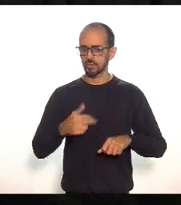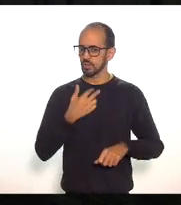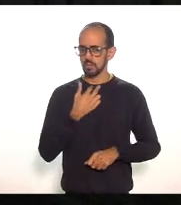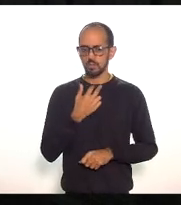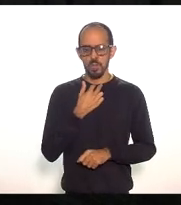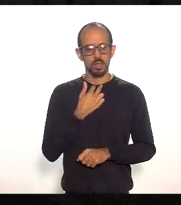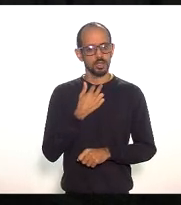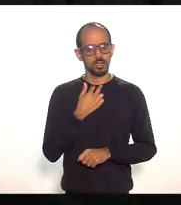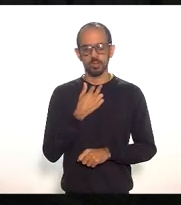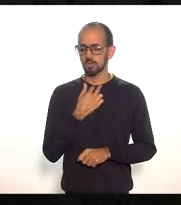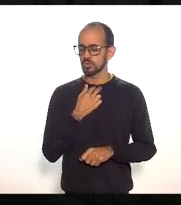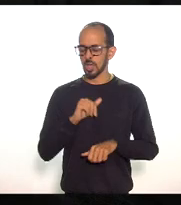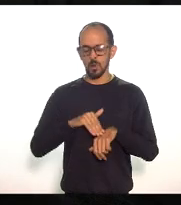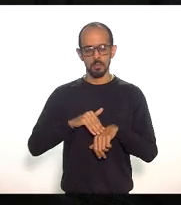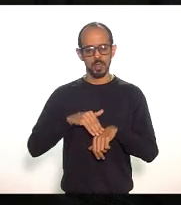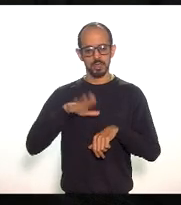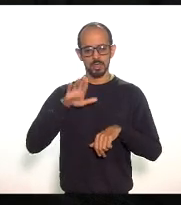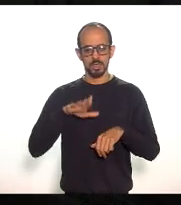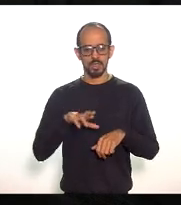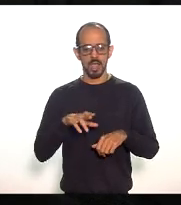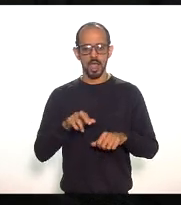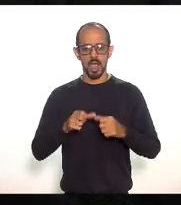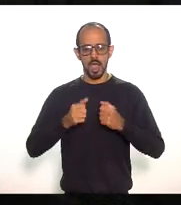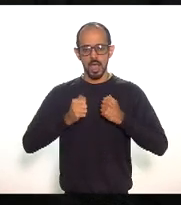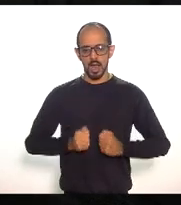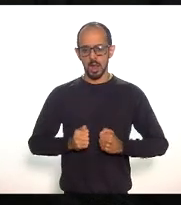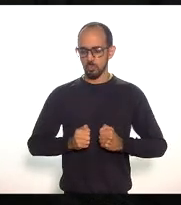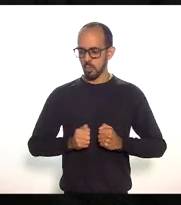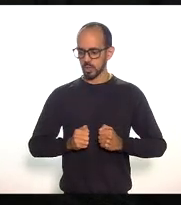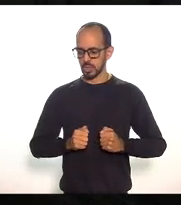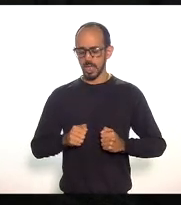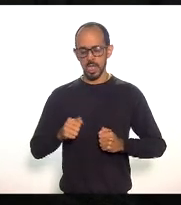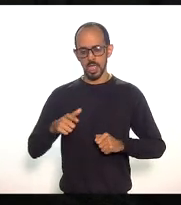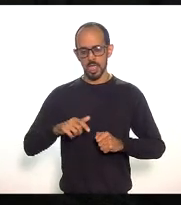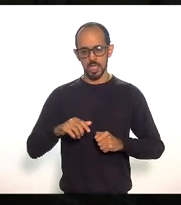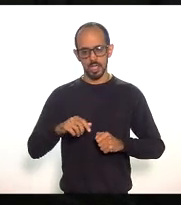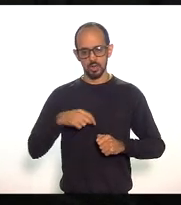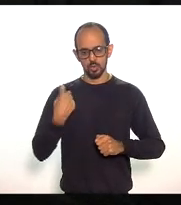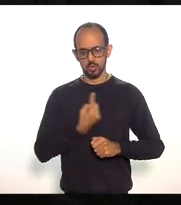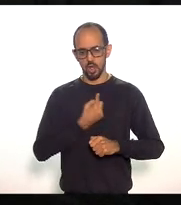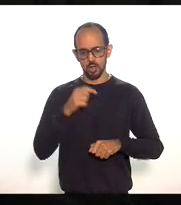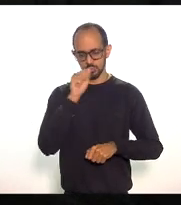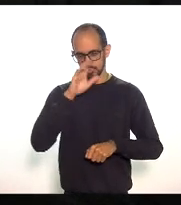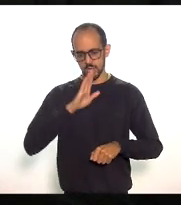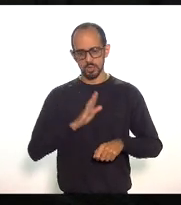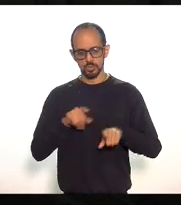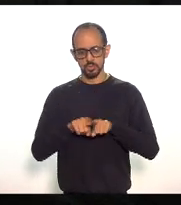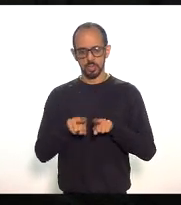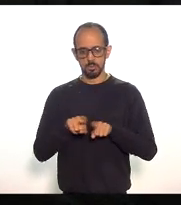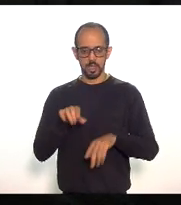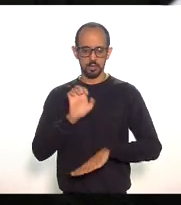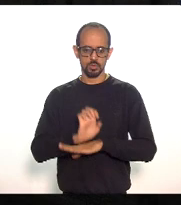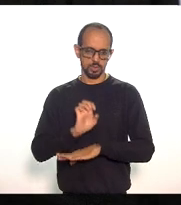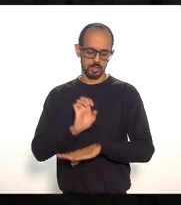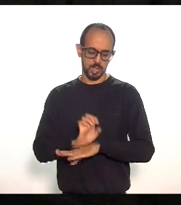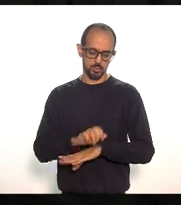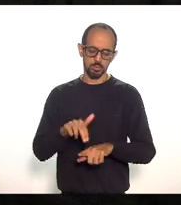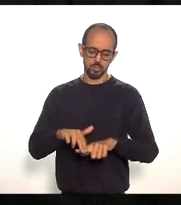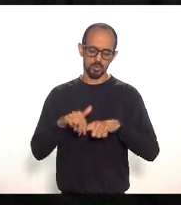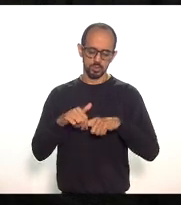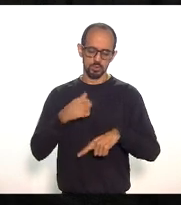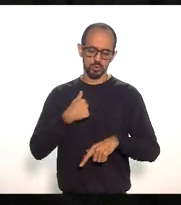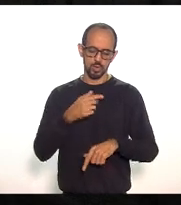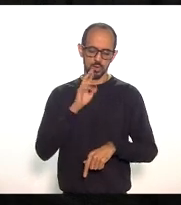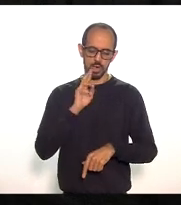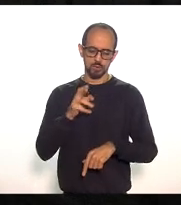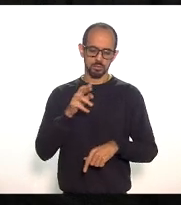a escalada de autoritarismo em nosso país e muito menos em nosso Estado. Por isso, senhor presidente, repito que